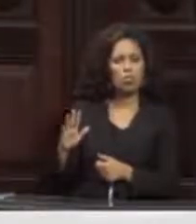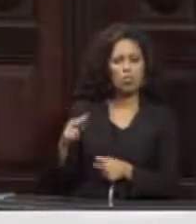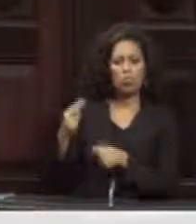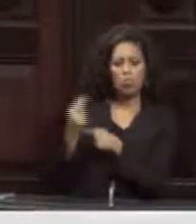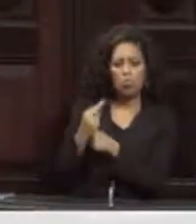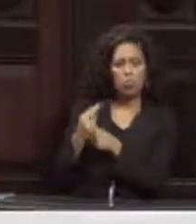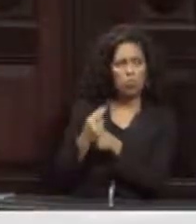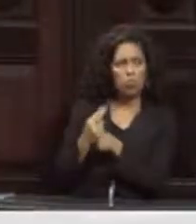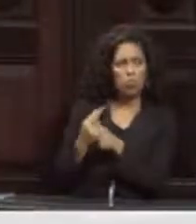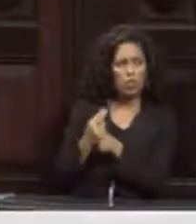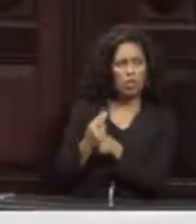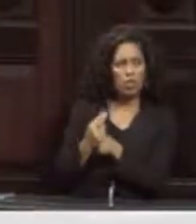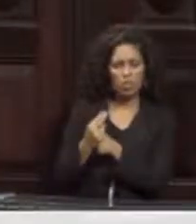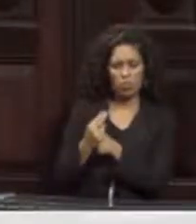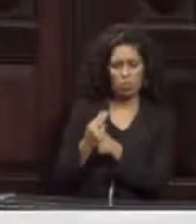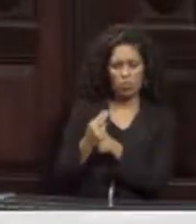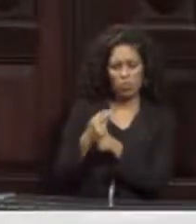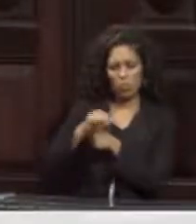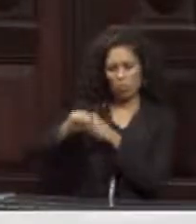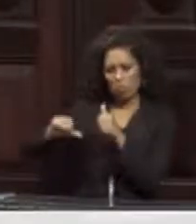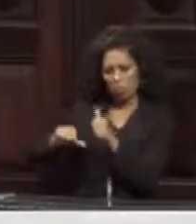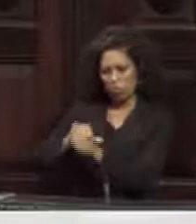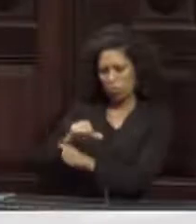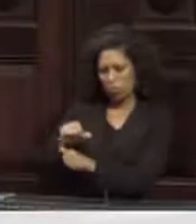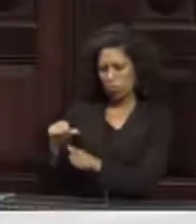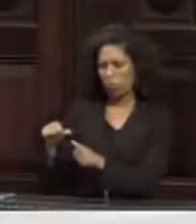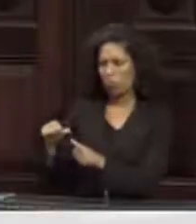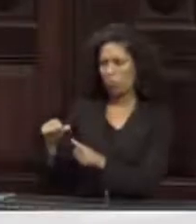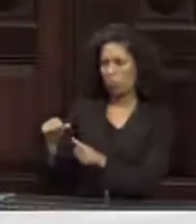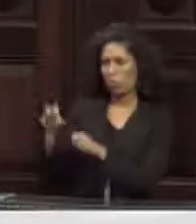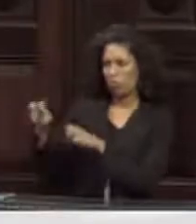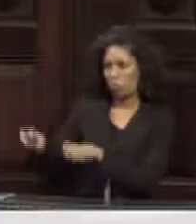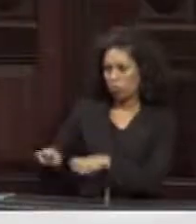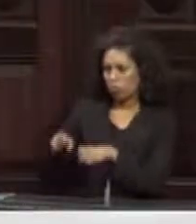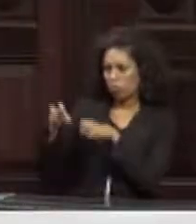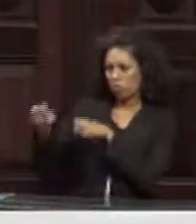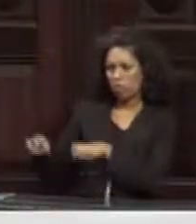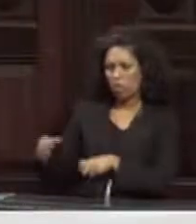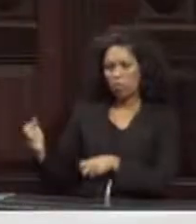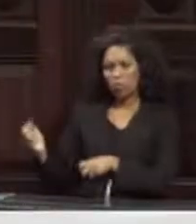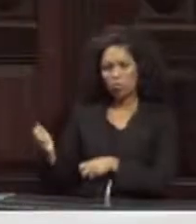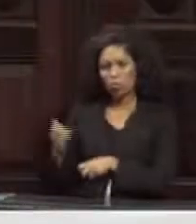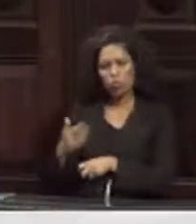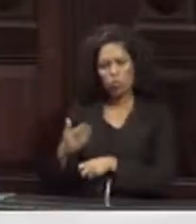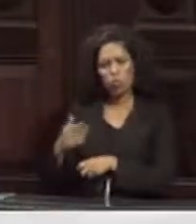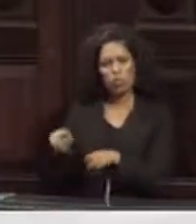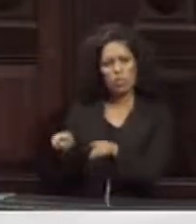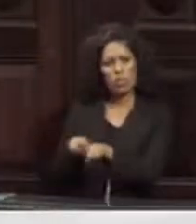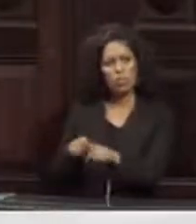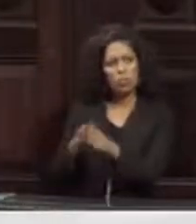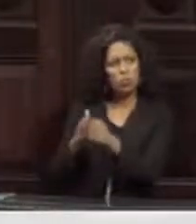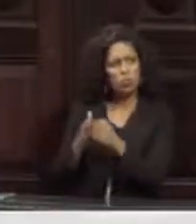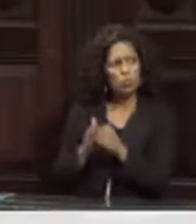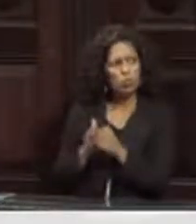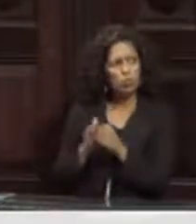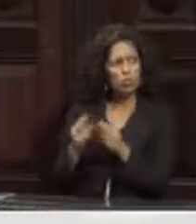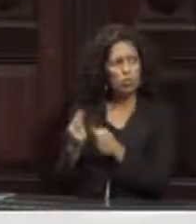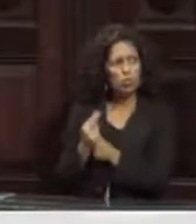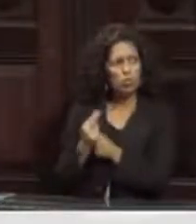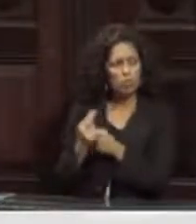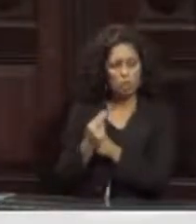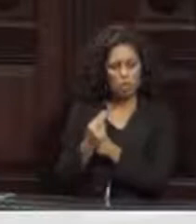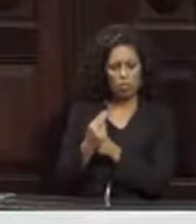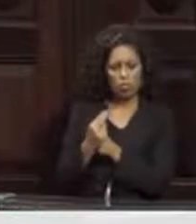empréstimo para a modernização e acrescentar no mesmo bloco um empréstimo que trata do programa de